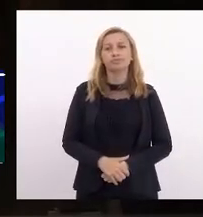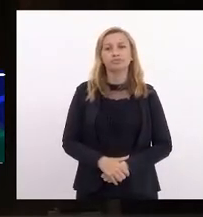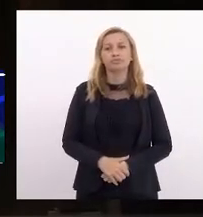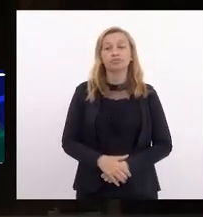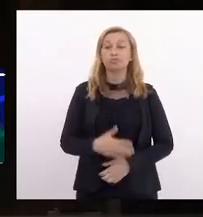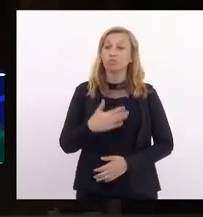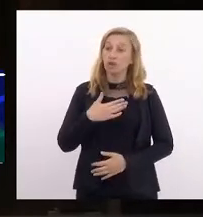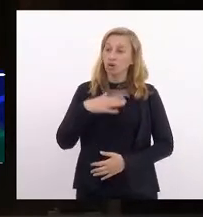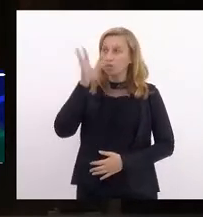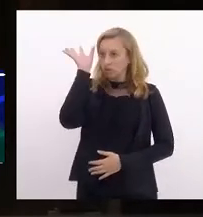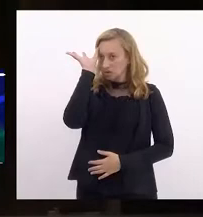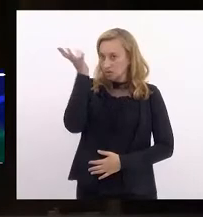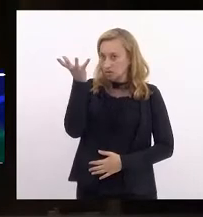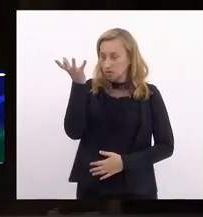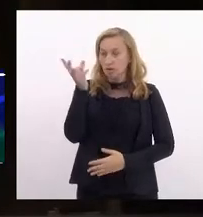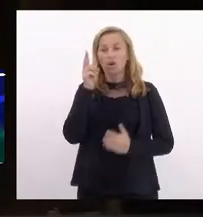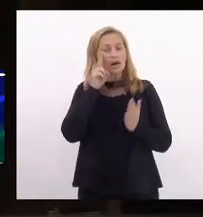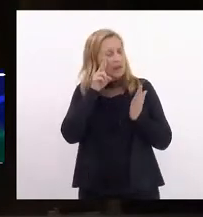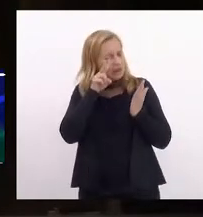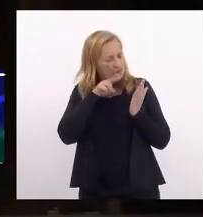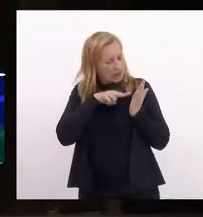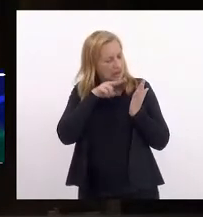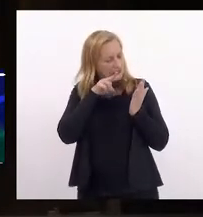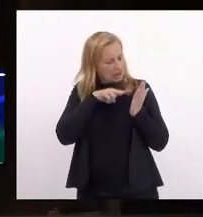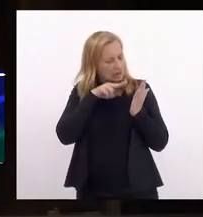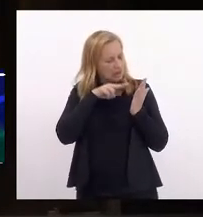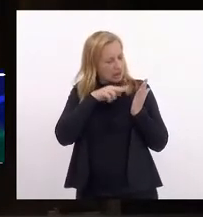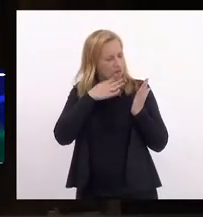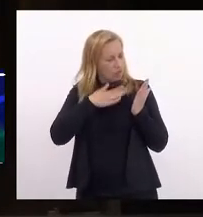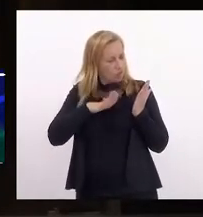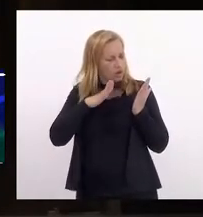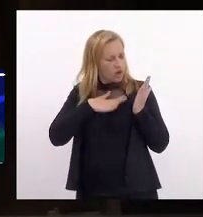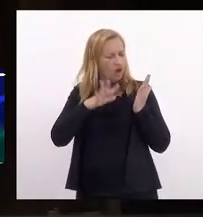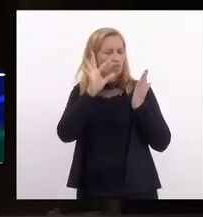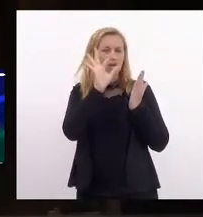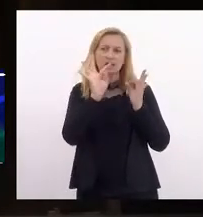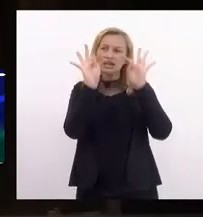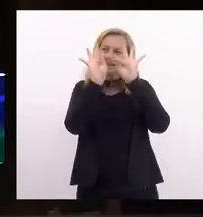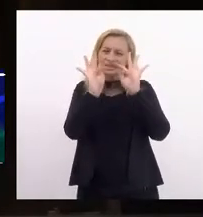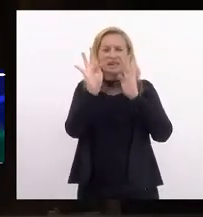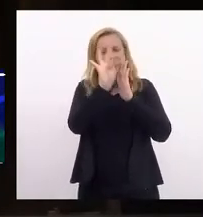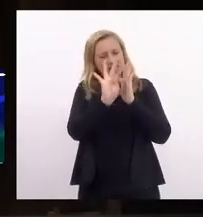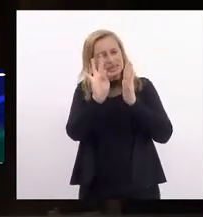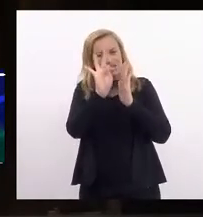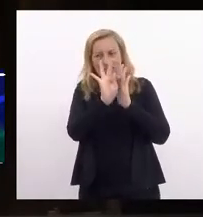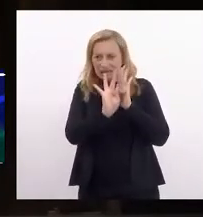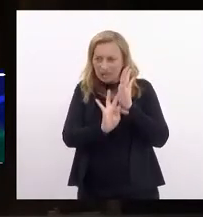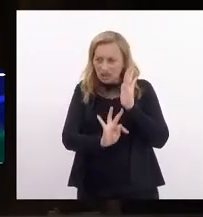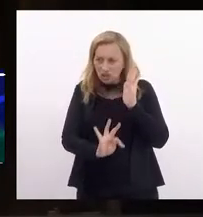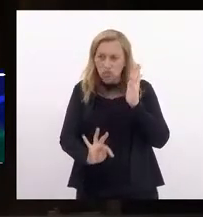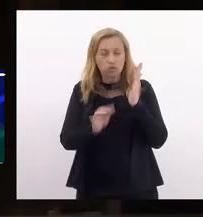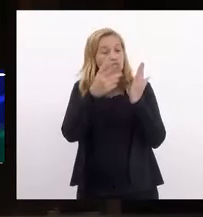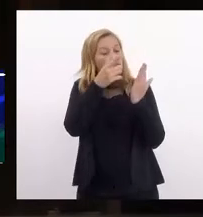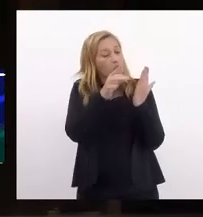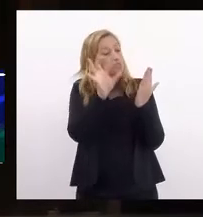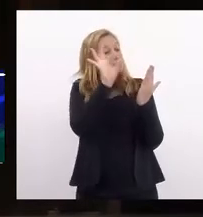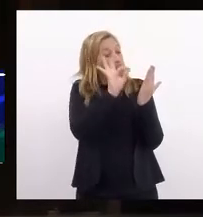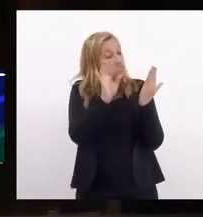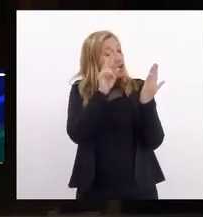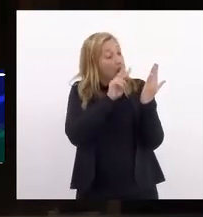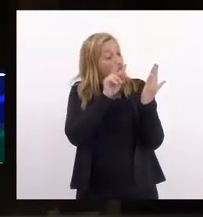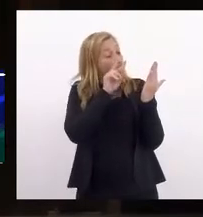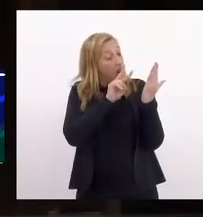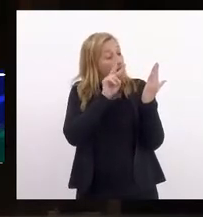e eu resolvi reler com calma texto por linha por linha do projeto de lei